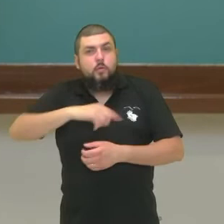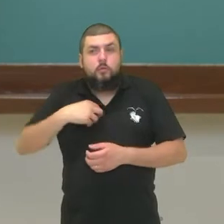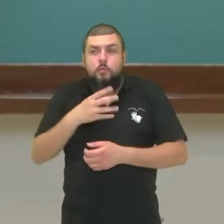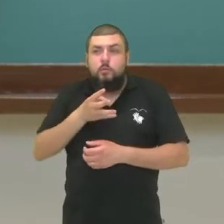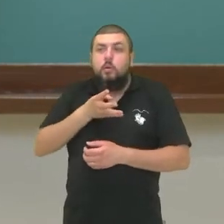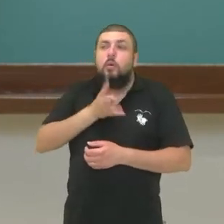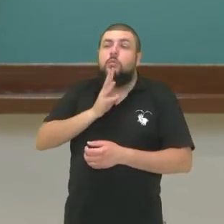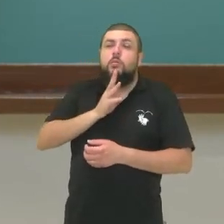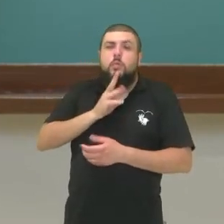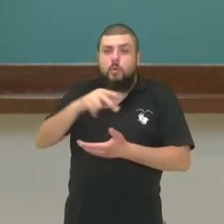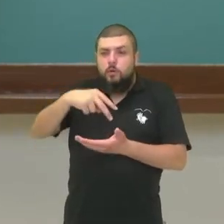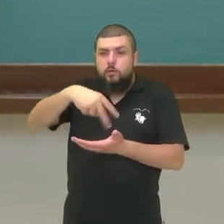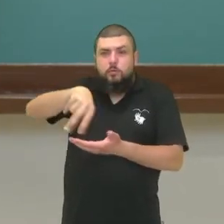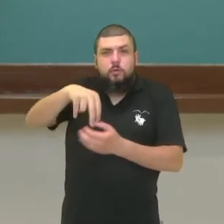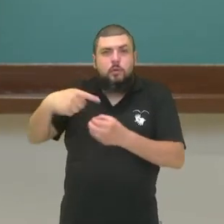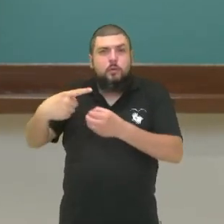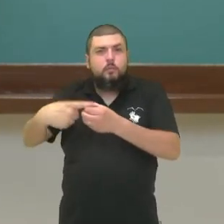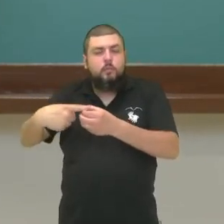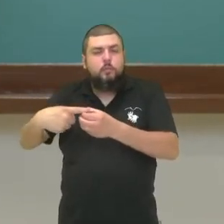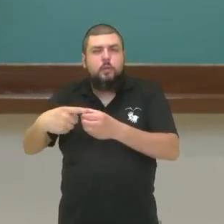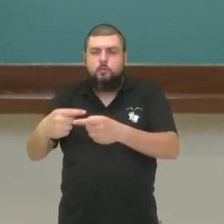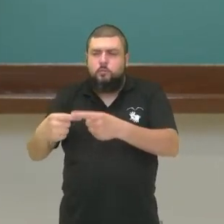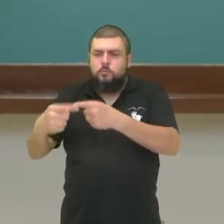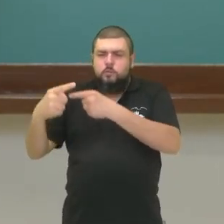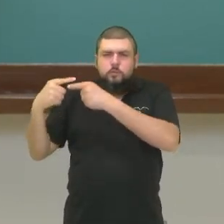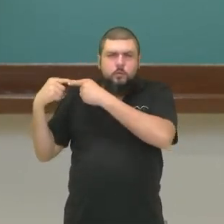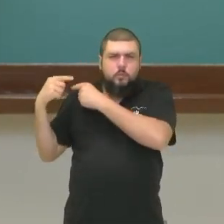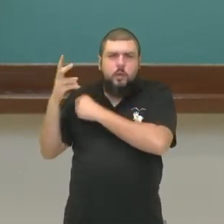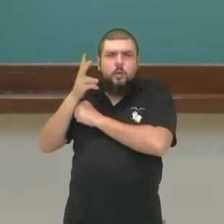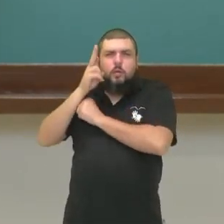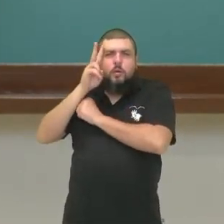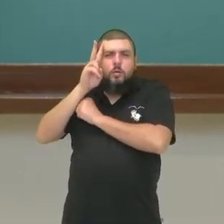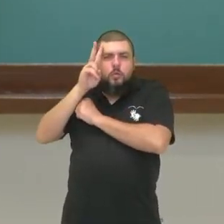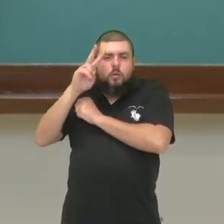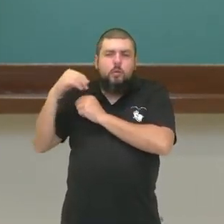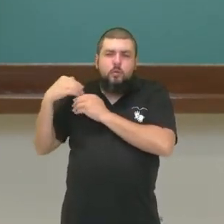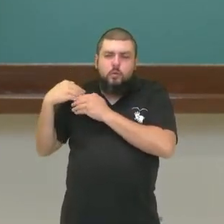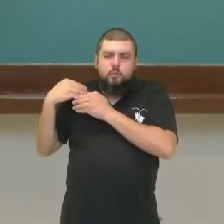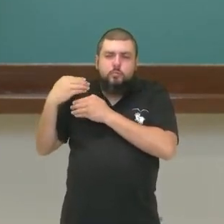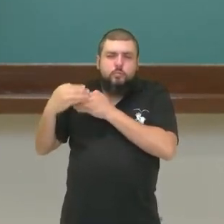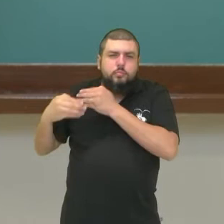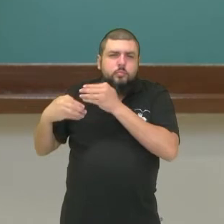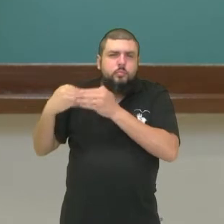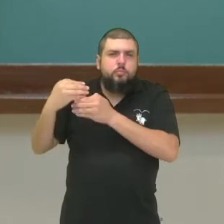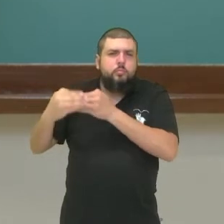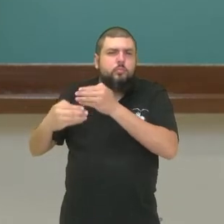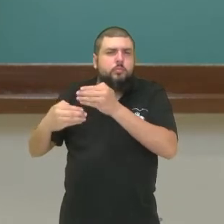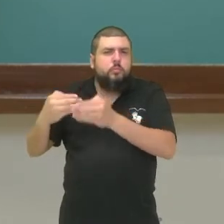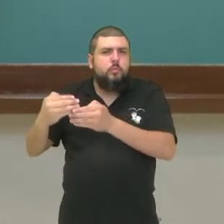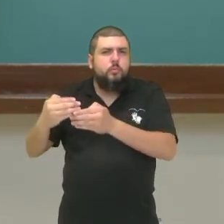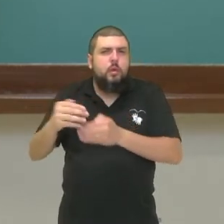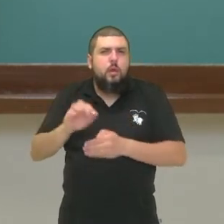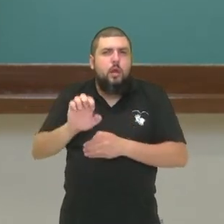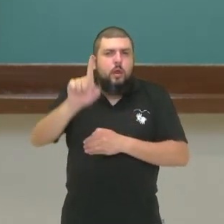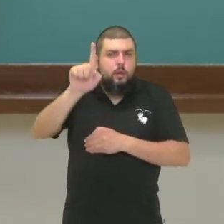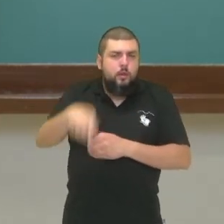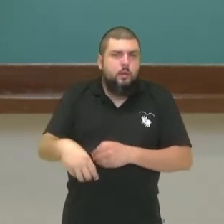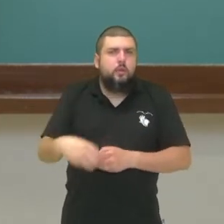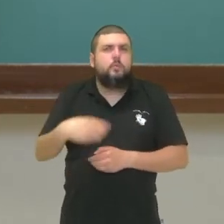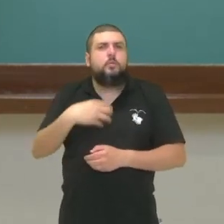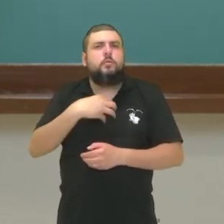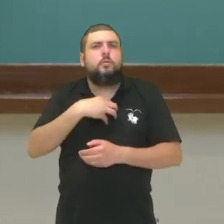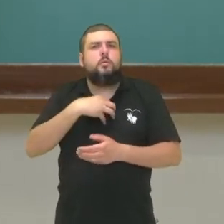do desenvolvimento histórico da dança, estão colocadas entre os estilos de